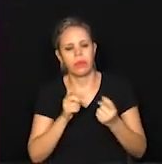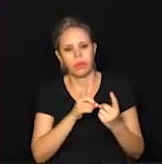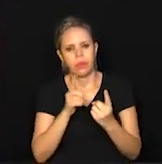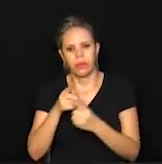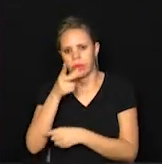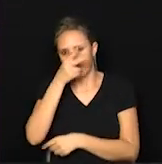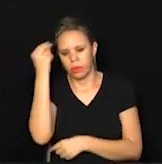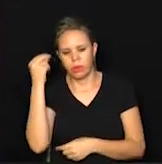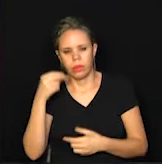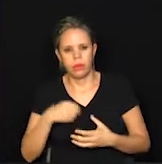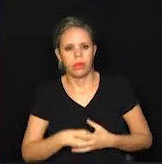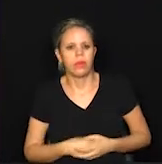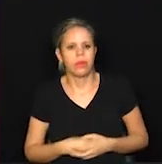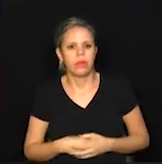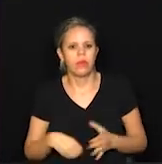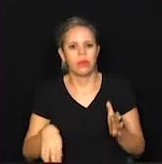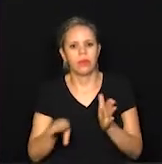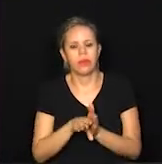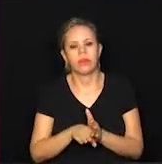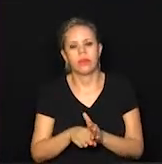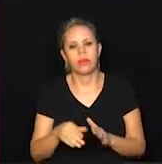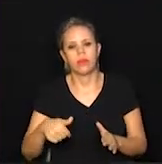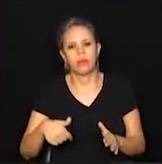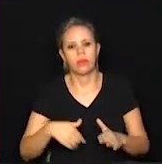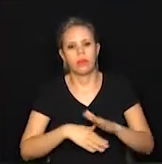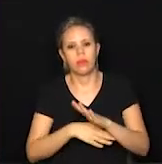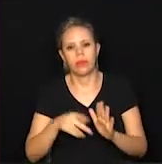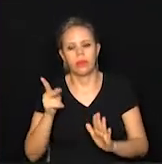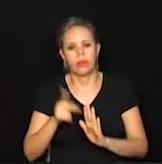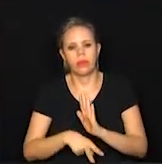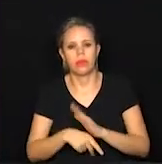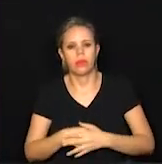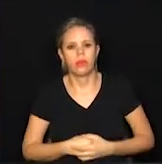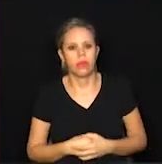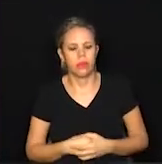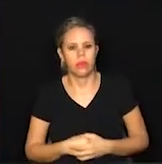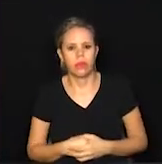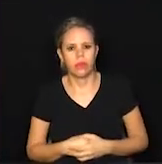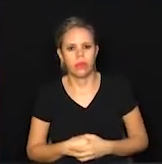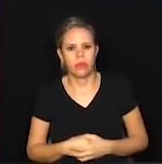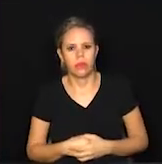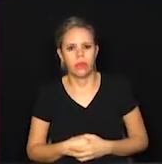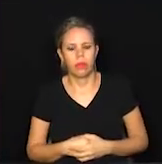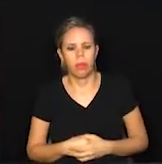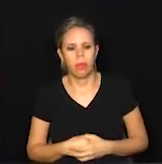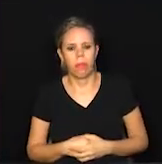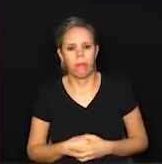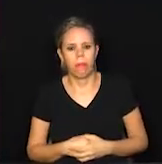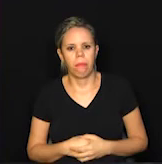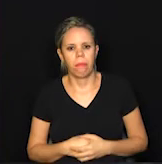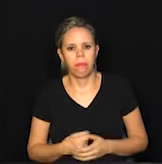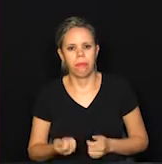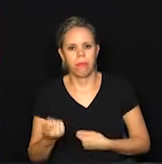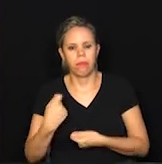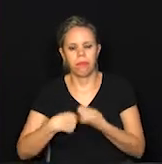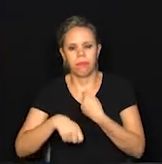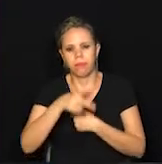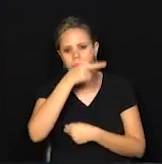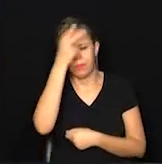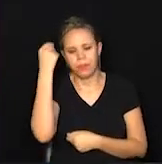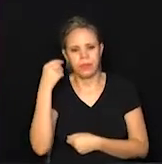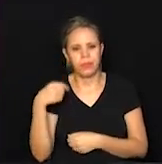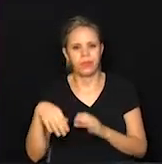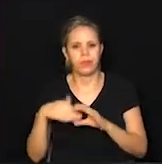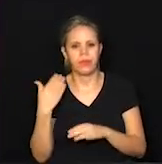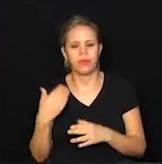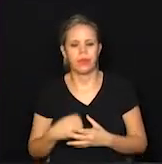públicos. Chegou a essa casa há pouco tempo um projeto que a administração nos